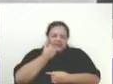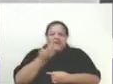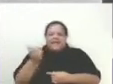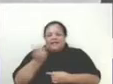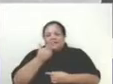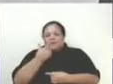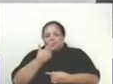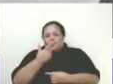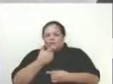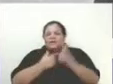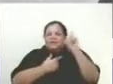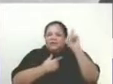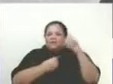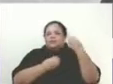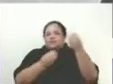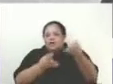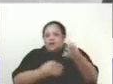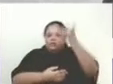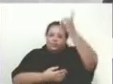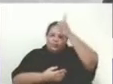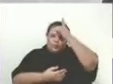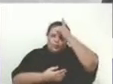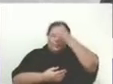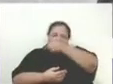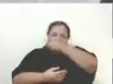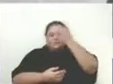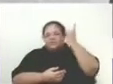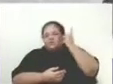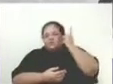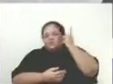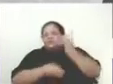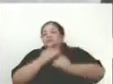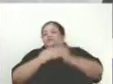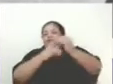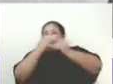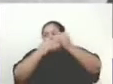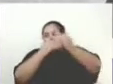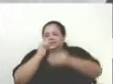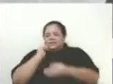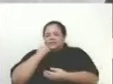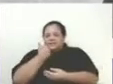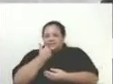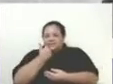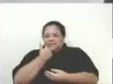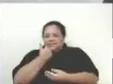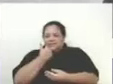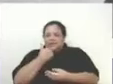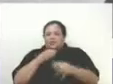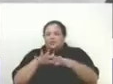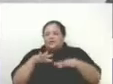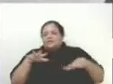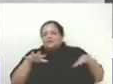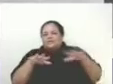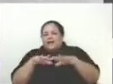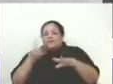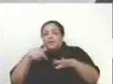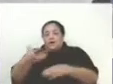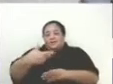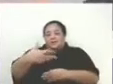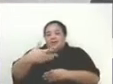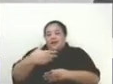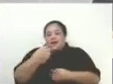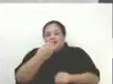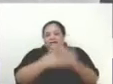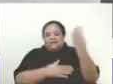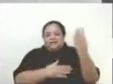essas pessoas possam desenvolver. E esse espaço vai fazer isso. Acelerar o processo de criação de fármacos, acelerar o processo de criação de vacinas, porque o